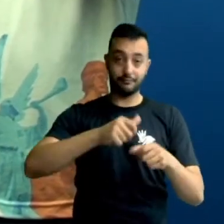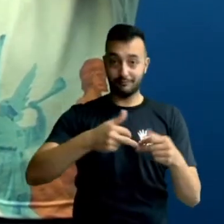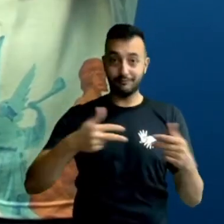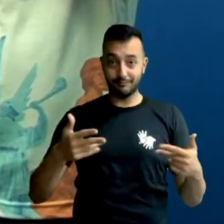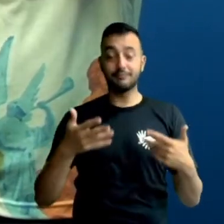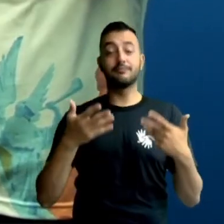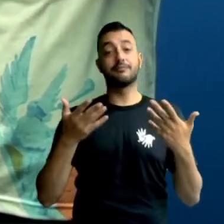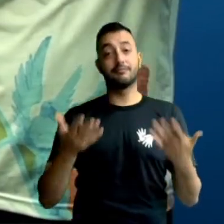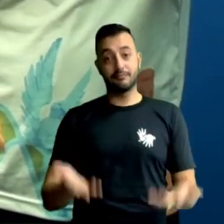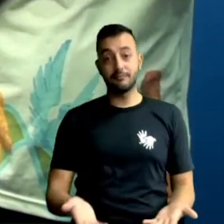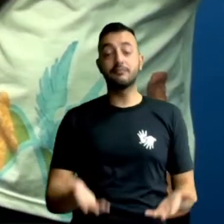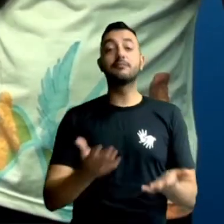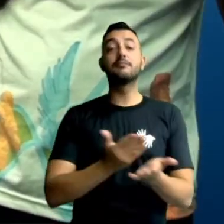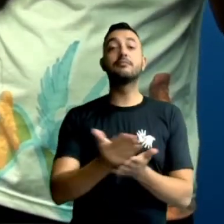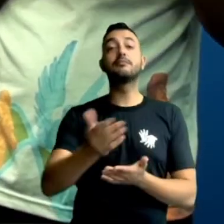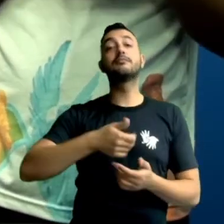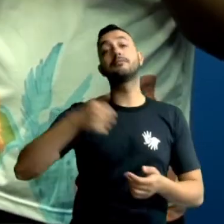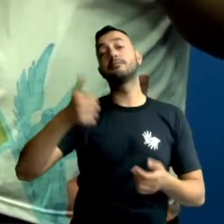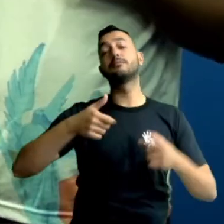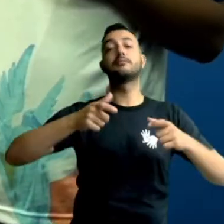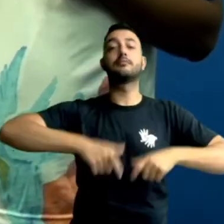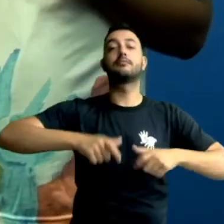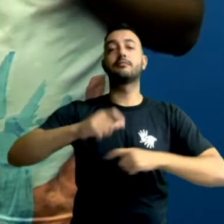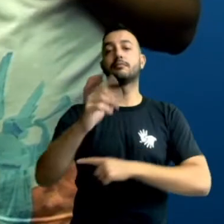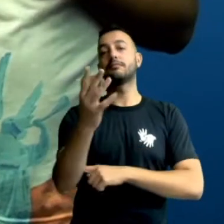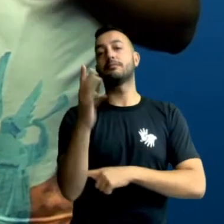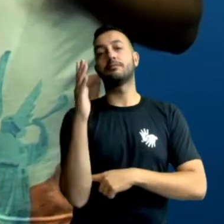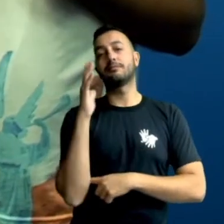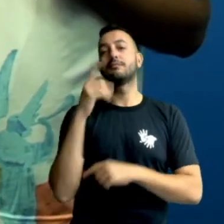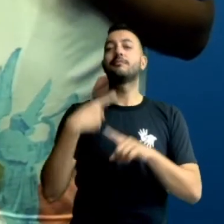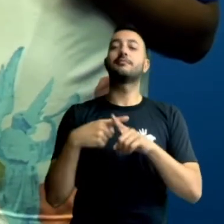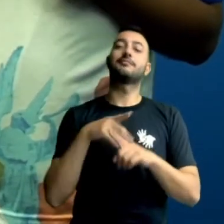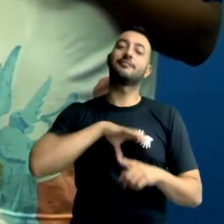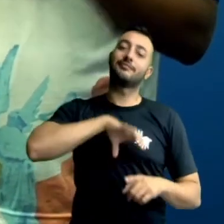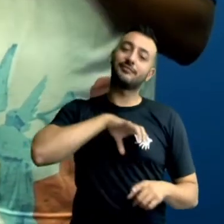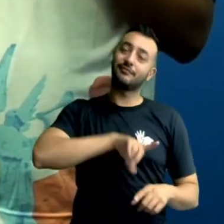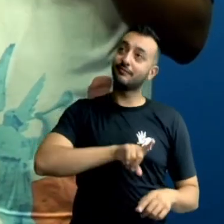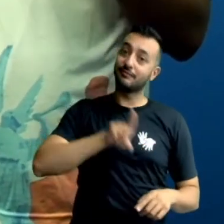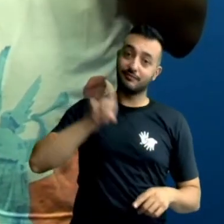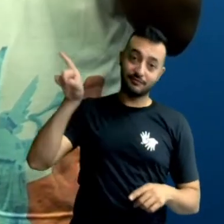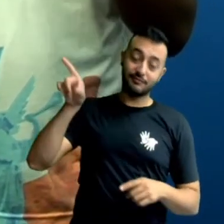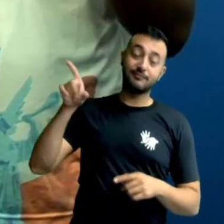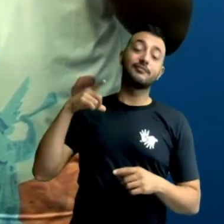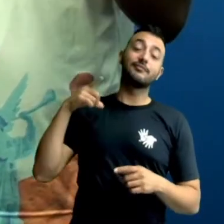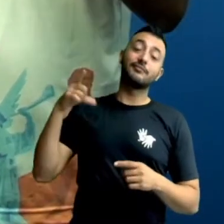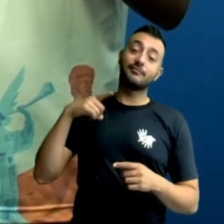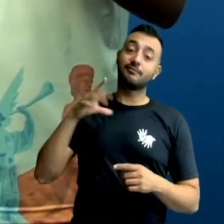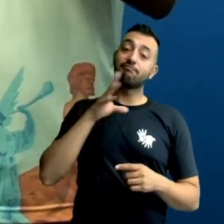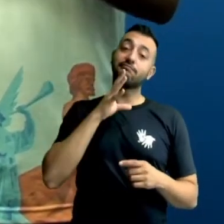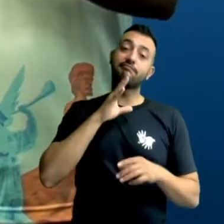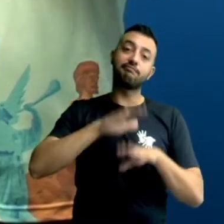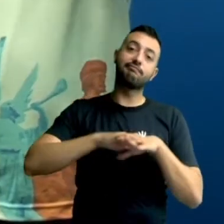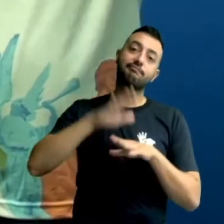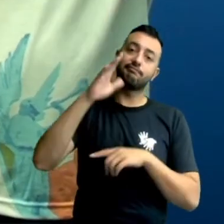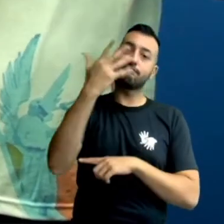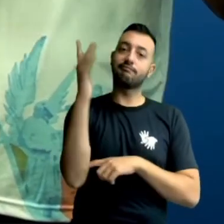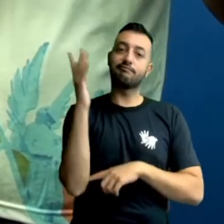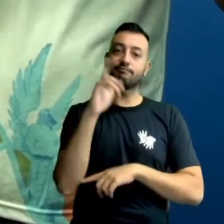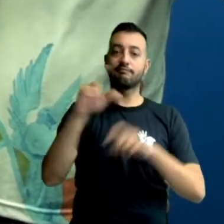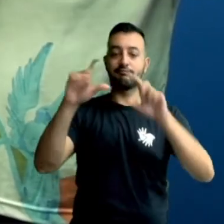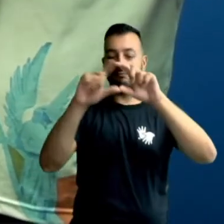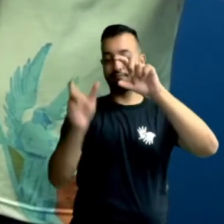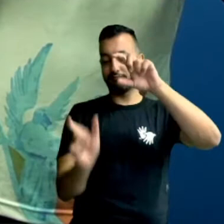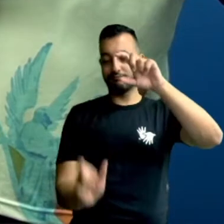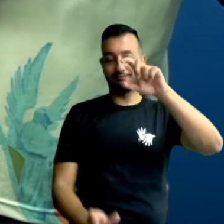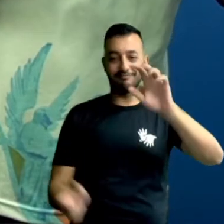colonização aconteceu primeiro no litoral, porque os portugueses, eles tinham um melhor conhecimento litoral pelo fato de que Portugal